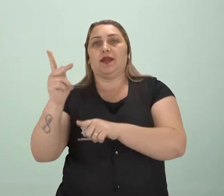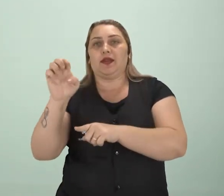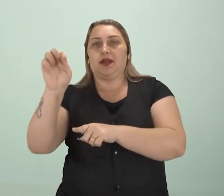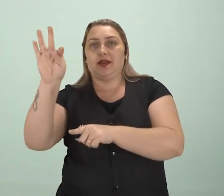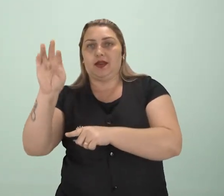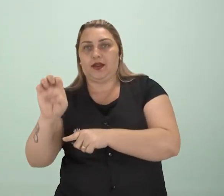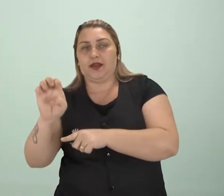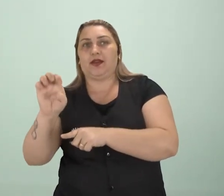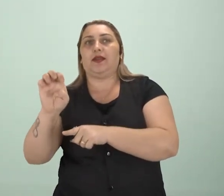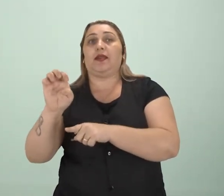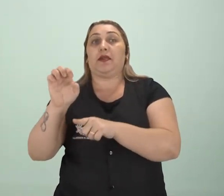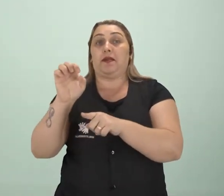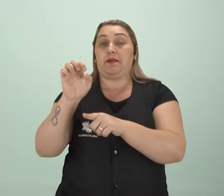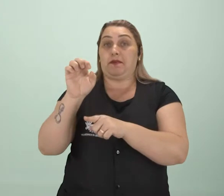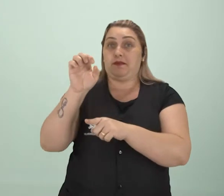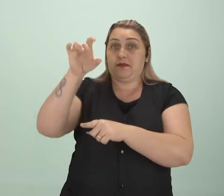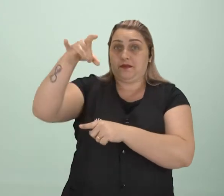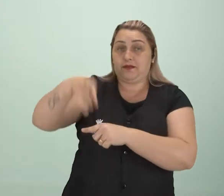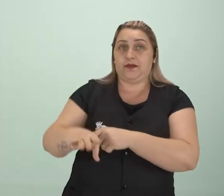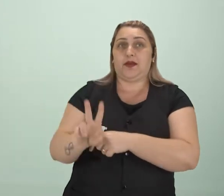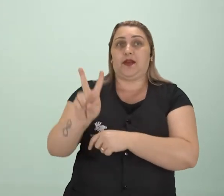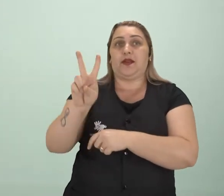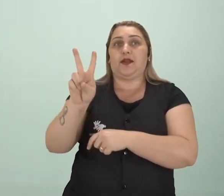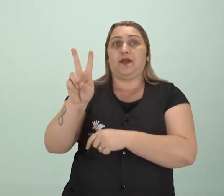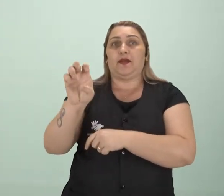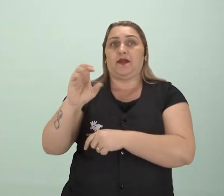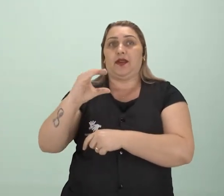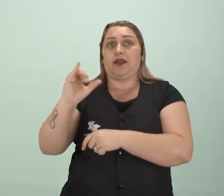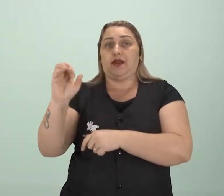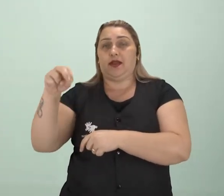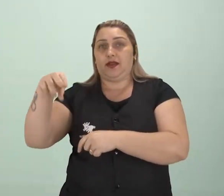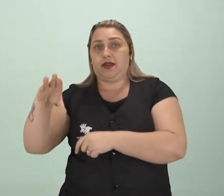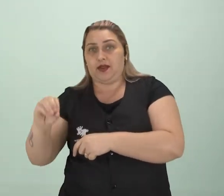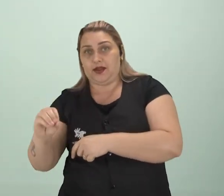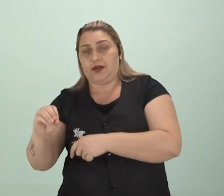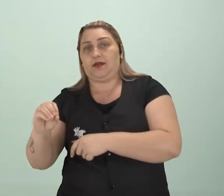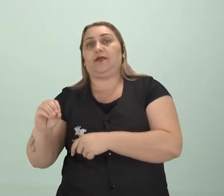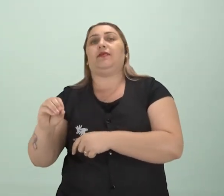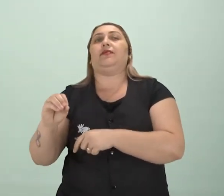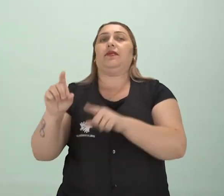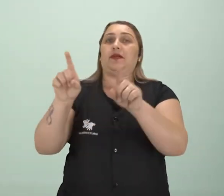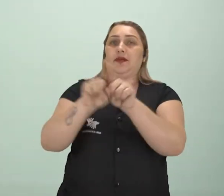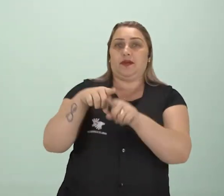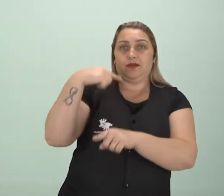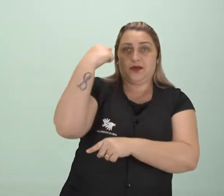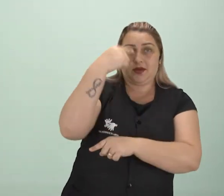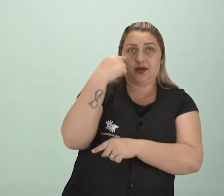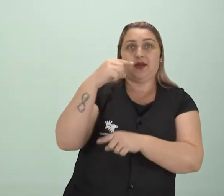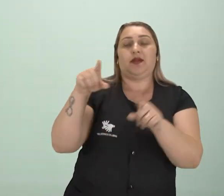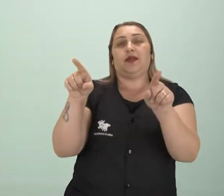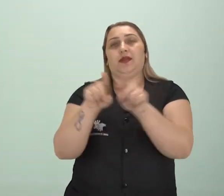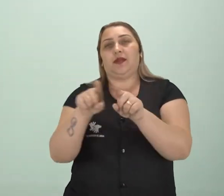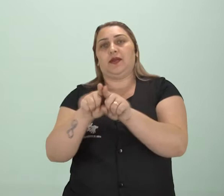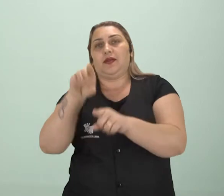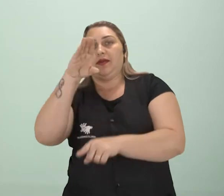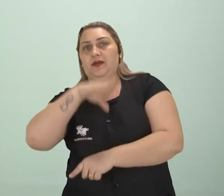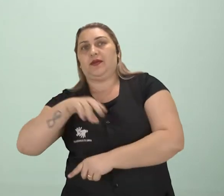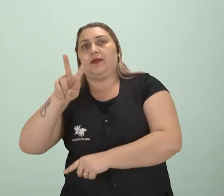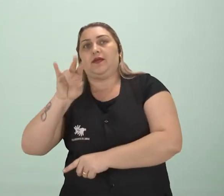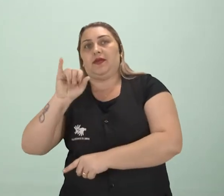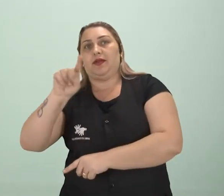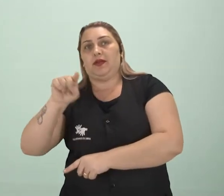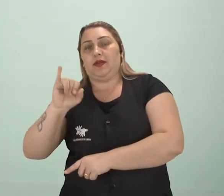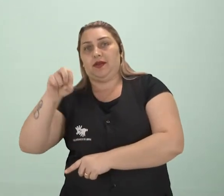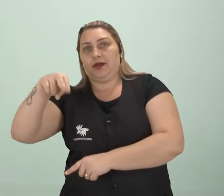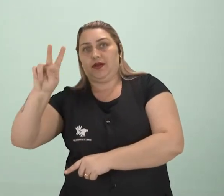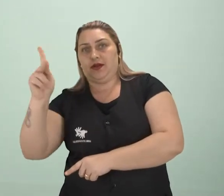último aí eu tenho vecino e vizinho. Mais uma vez, as palavras possuem uma